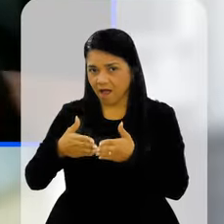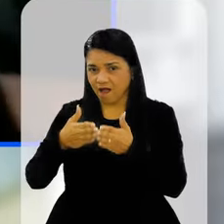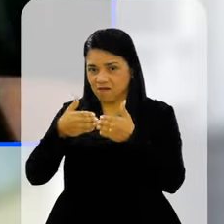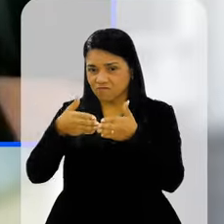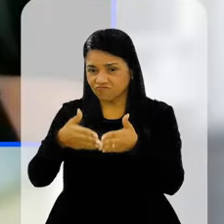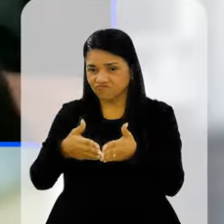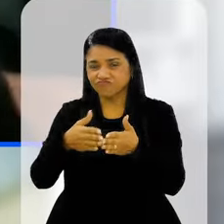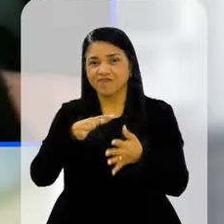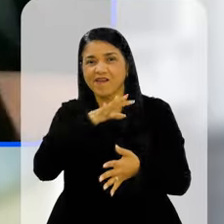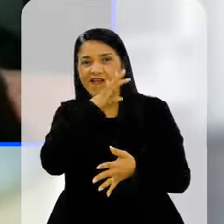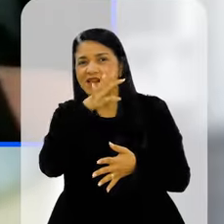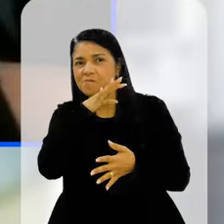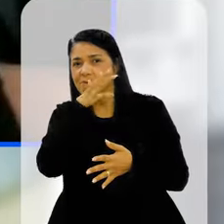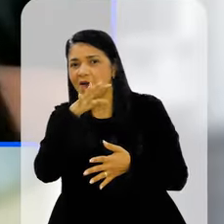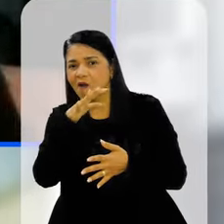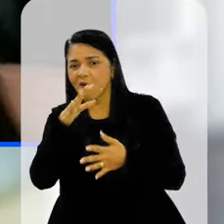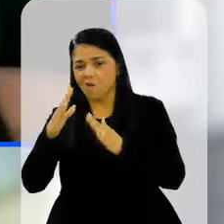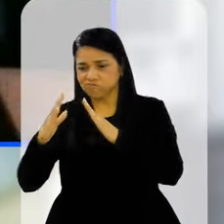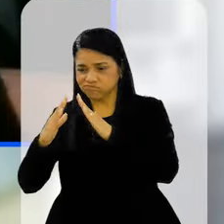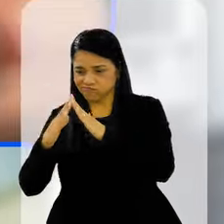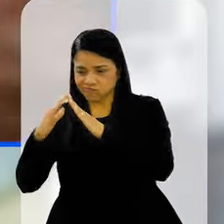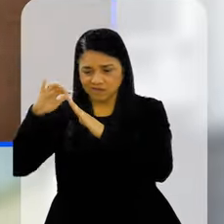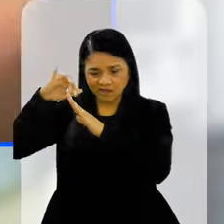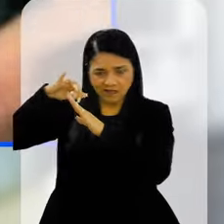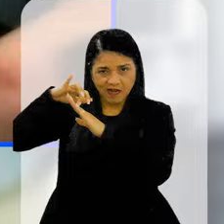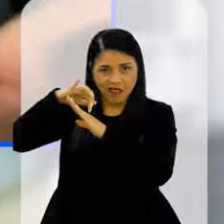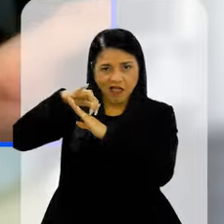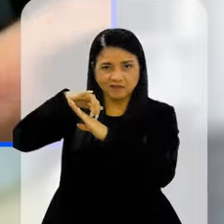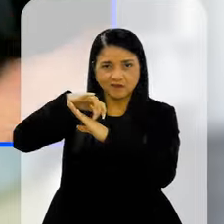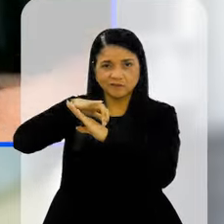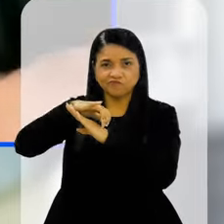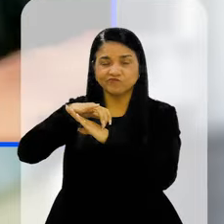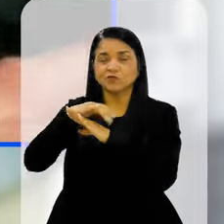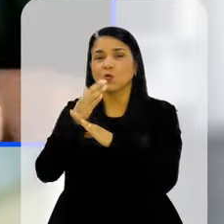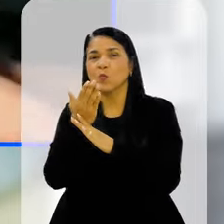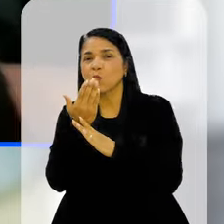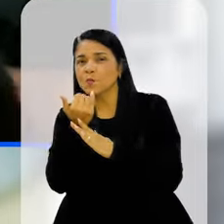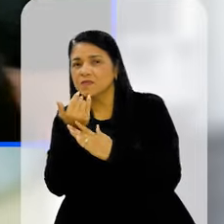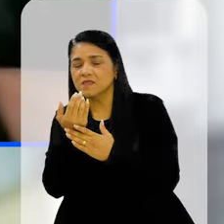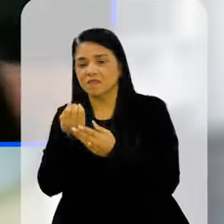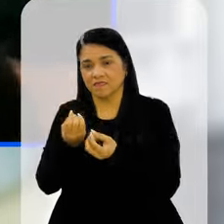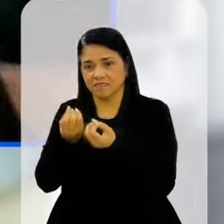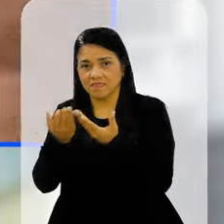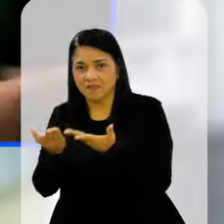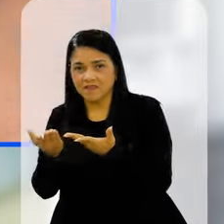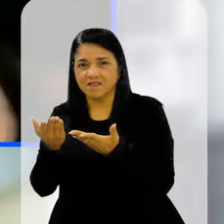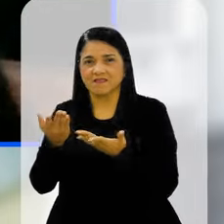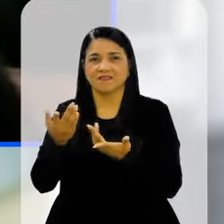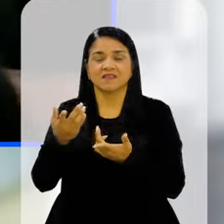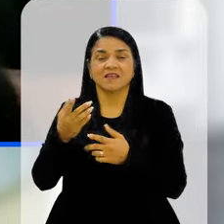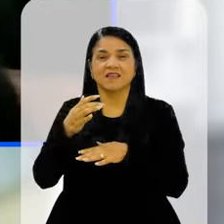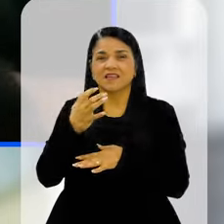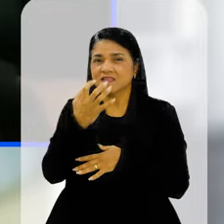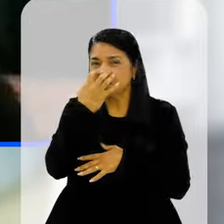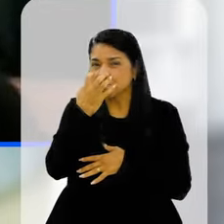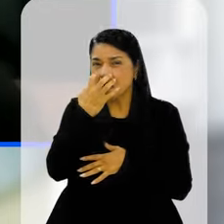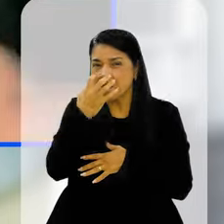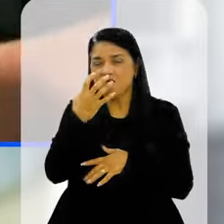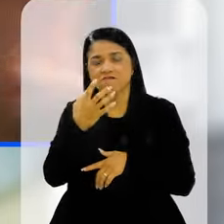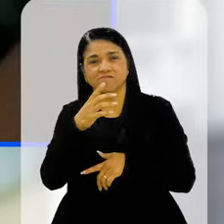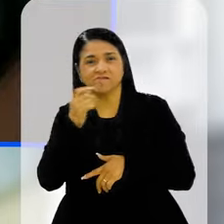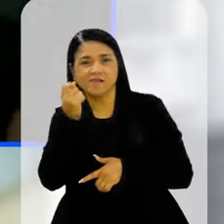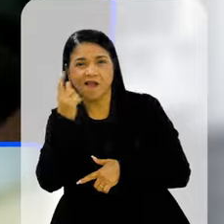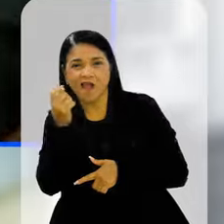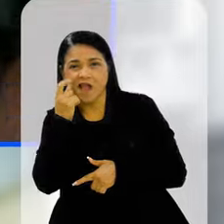viu vários animais no telhado, onde as pessoas estavam levando comida, porque eram animais mais ariscos, e eles não queriam sair do local. Então,